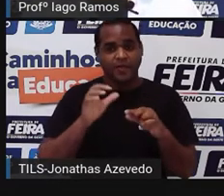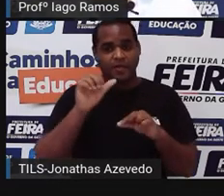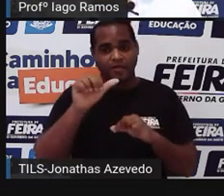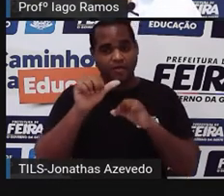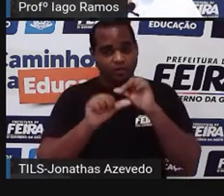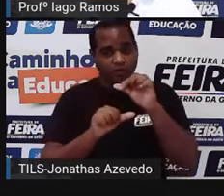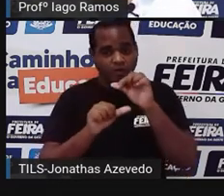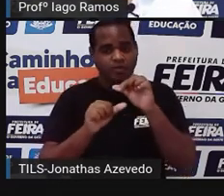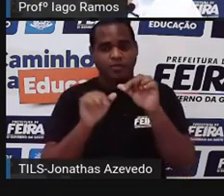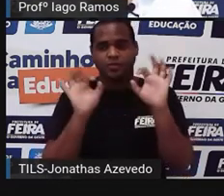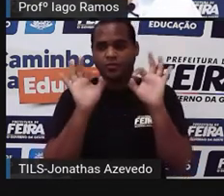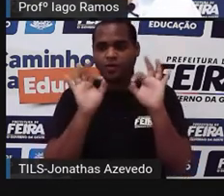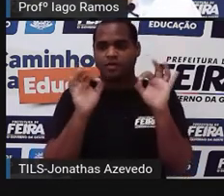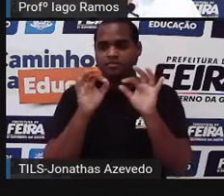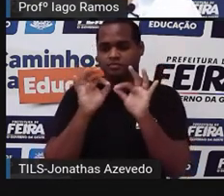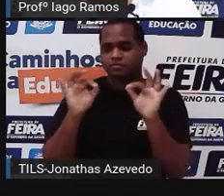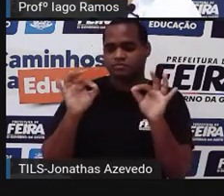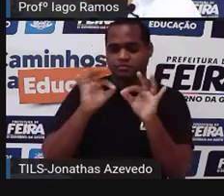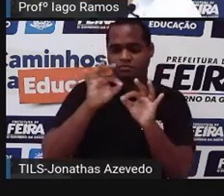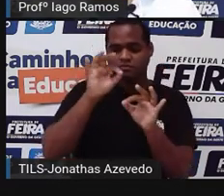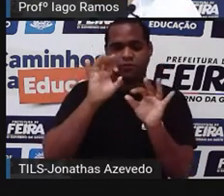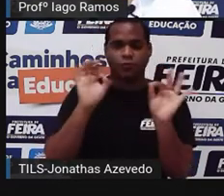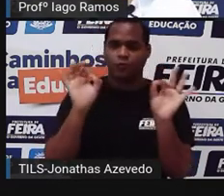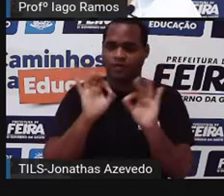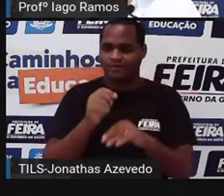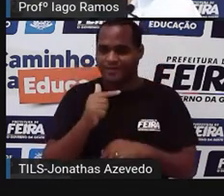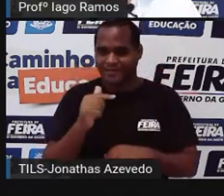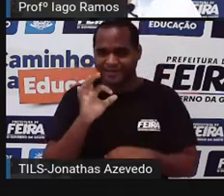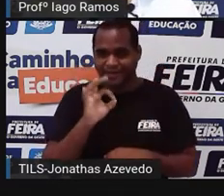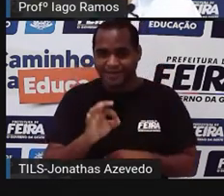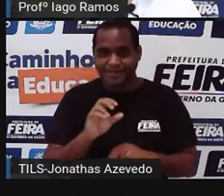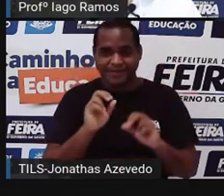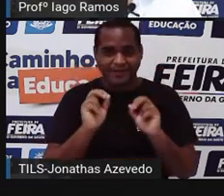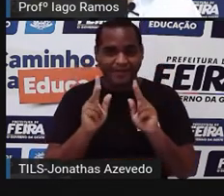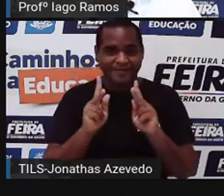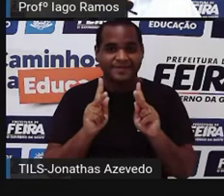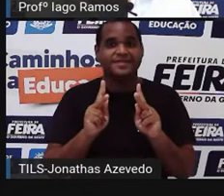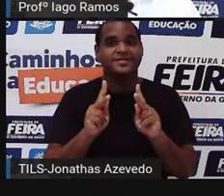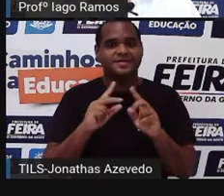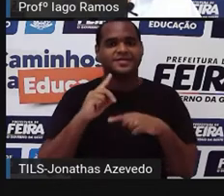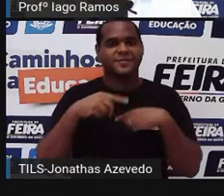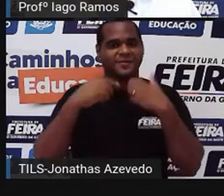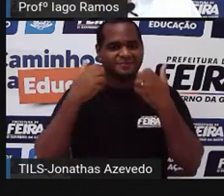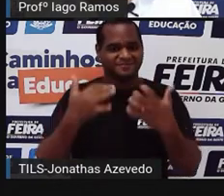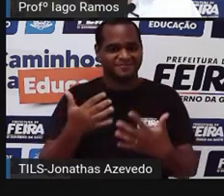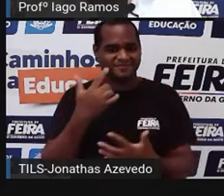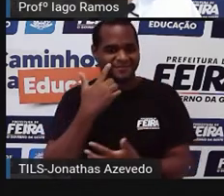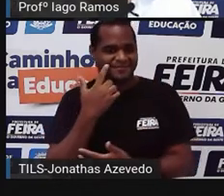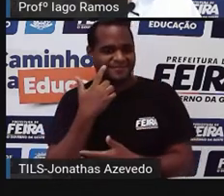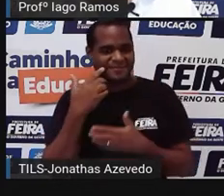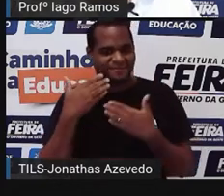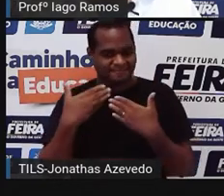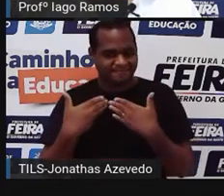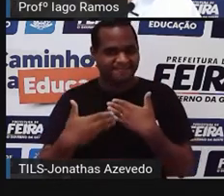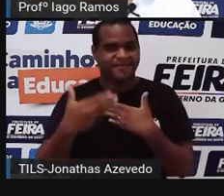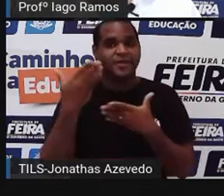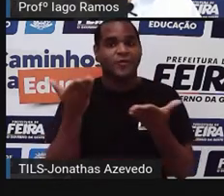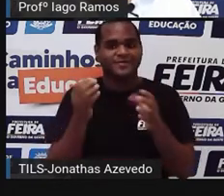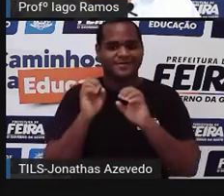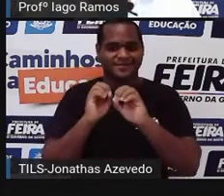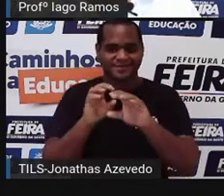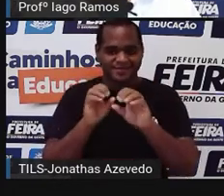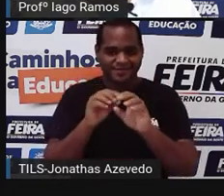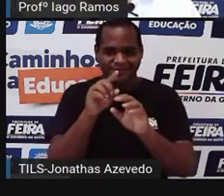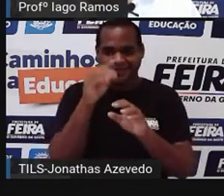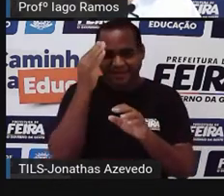transformação sem mudar as medidas certo daqui a pouco a gente vai porque mas na sexta dessa aula a gente vai